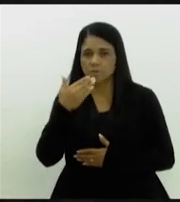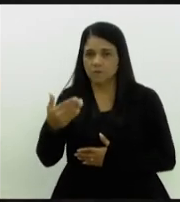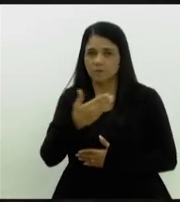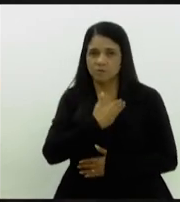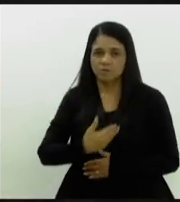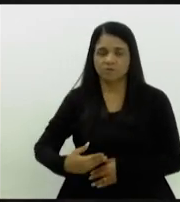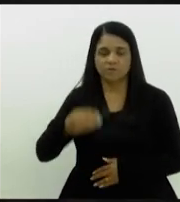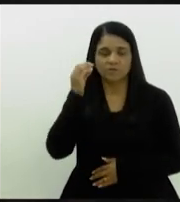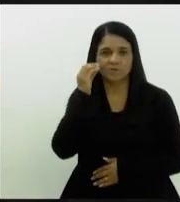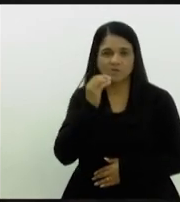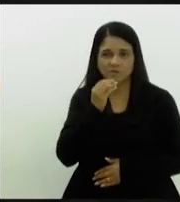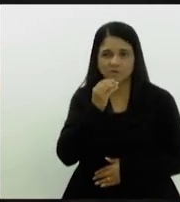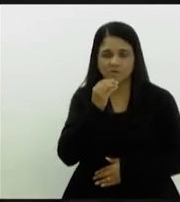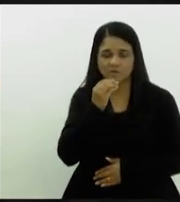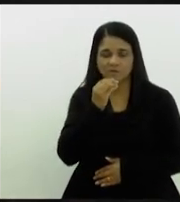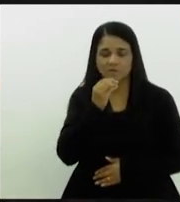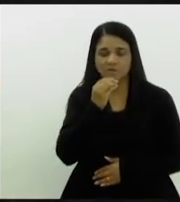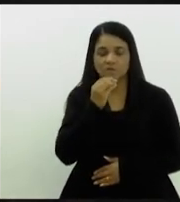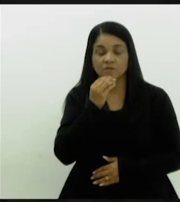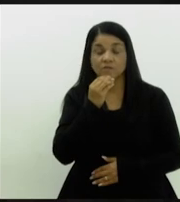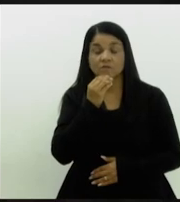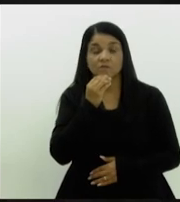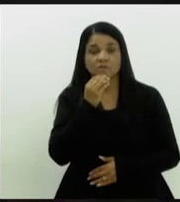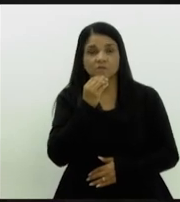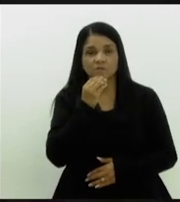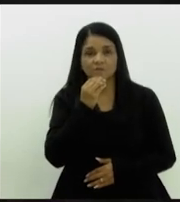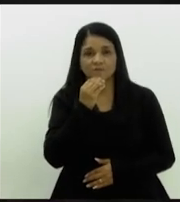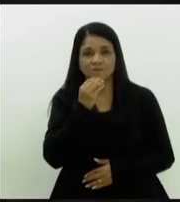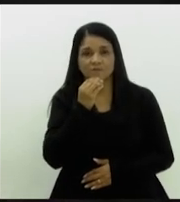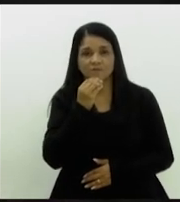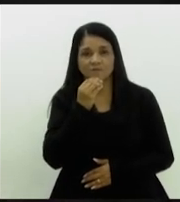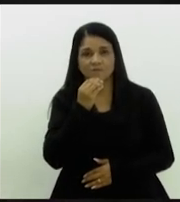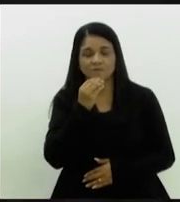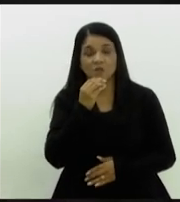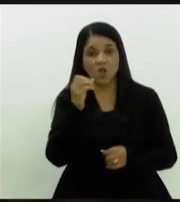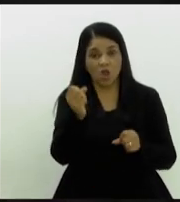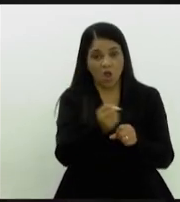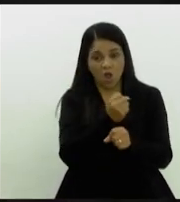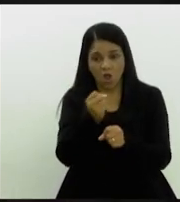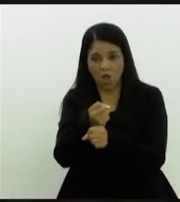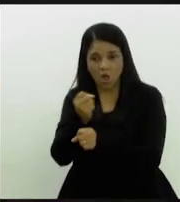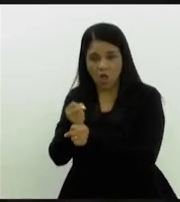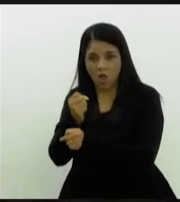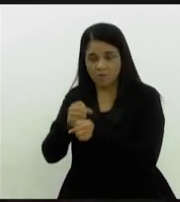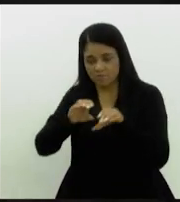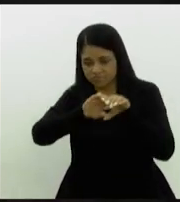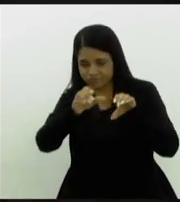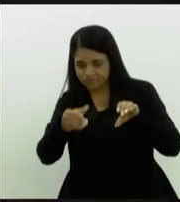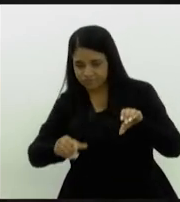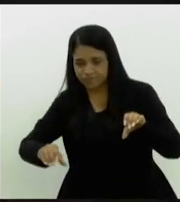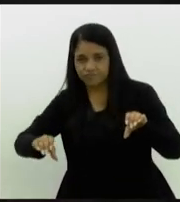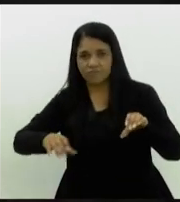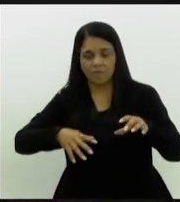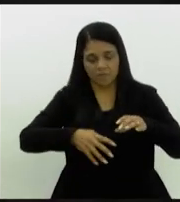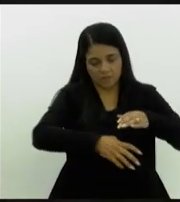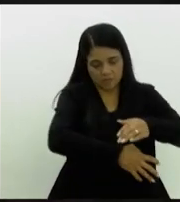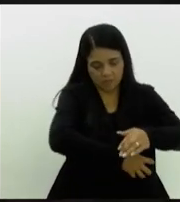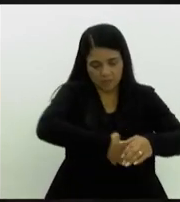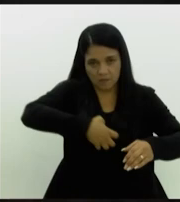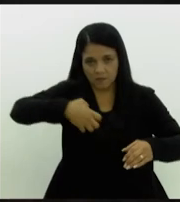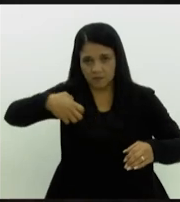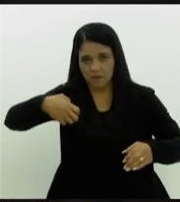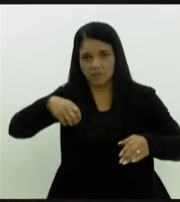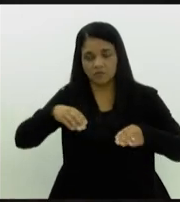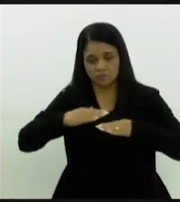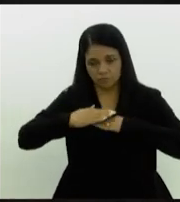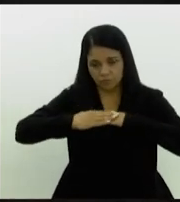senhor governador Cláudio Bonfim de Castro e Silva que realize obras de saneamento, drenagem, pavimentação em toda